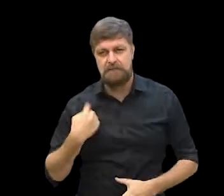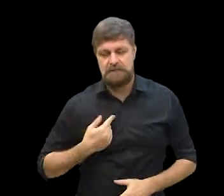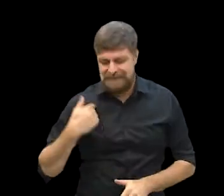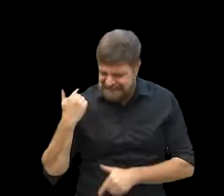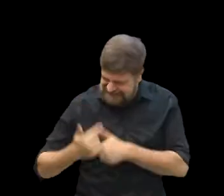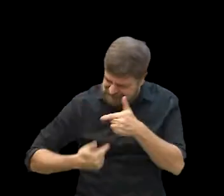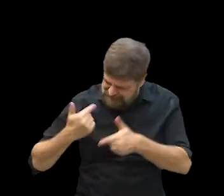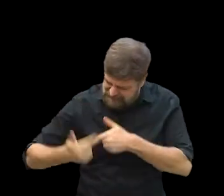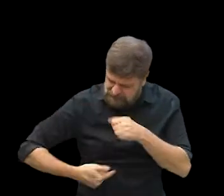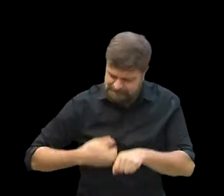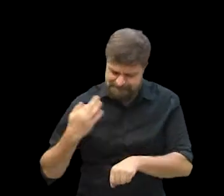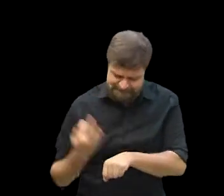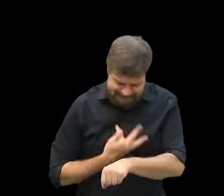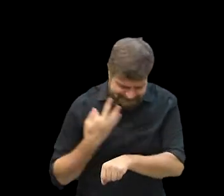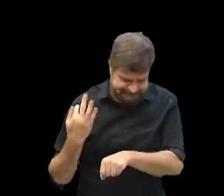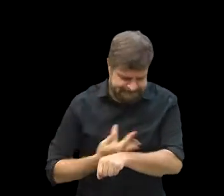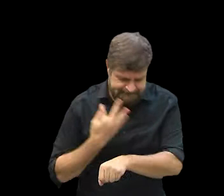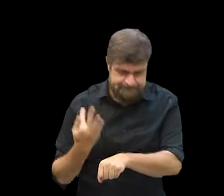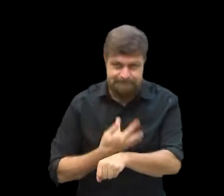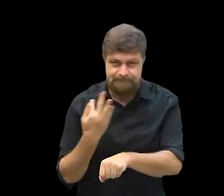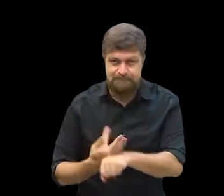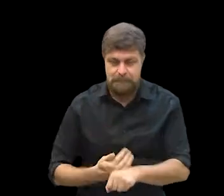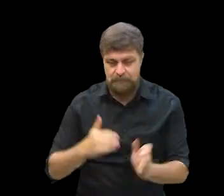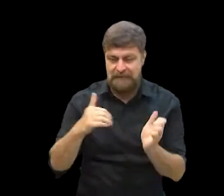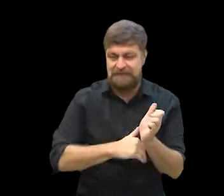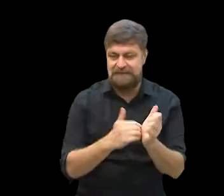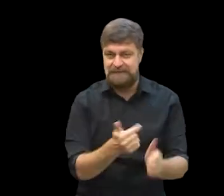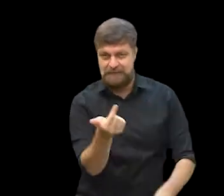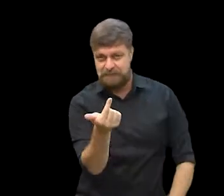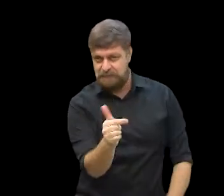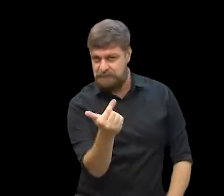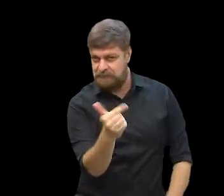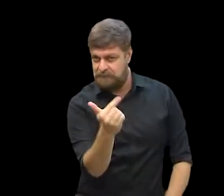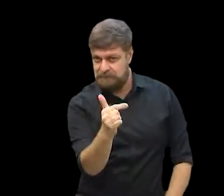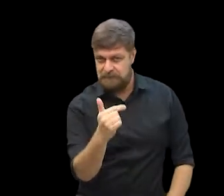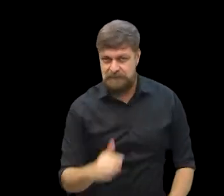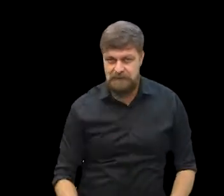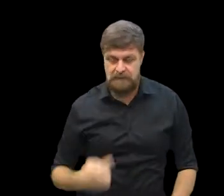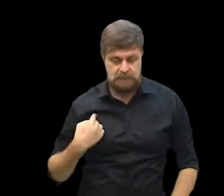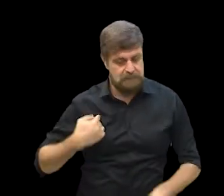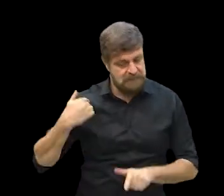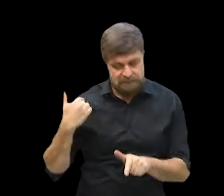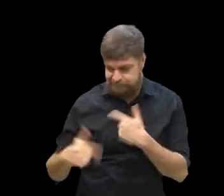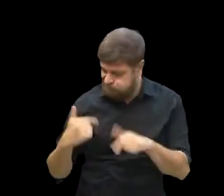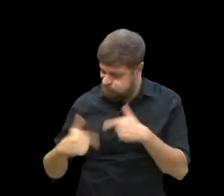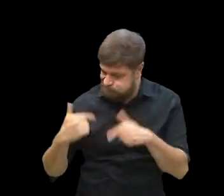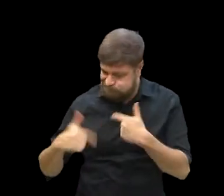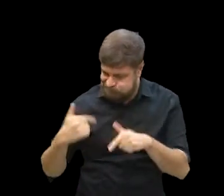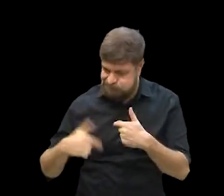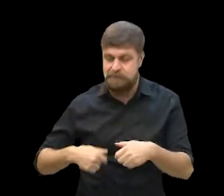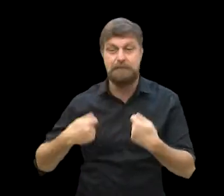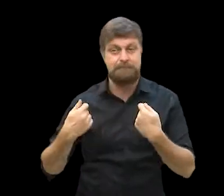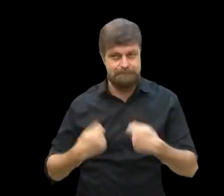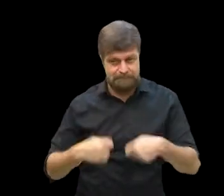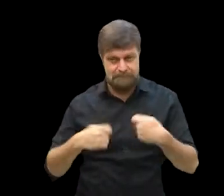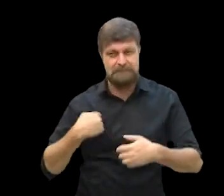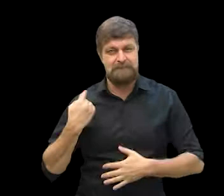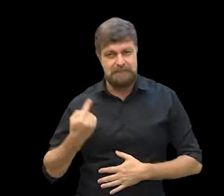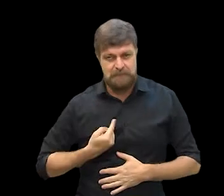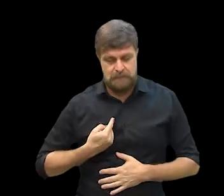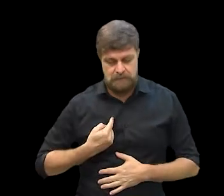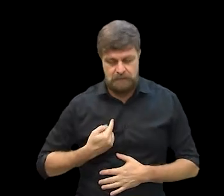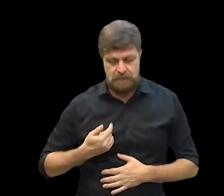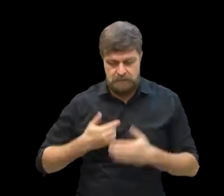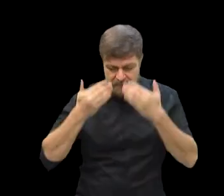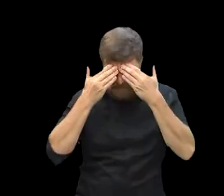sempre trabalhou muito, né? Então, não existe segredo, né? Para qualquer tipo de situação, você precisa trabalhar muito. E a gente sempre